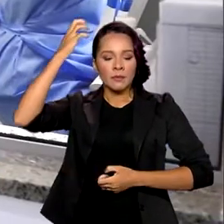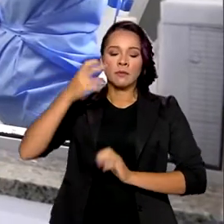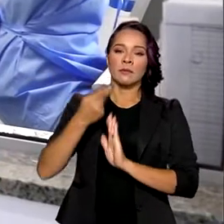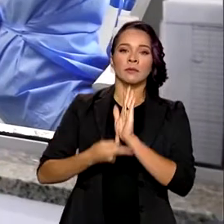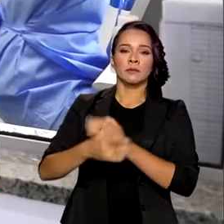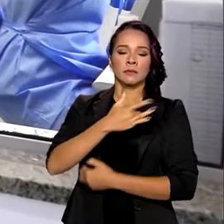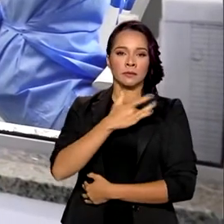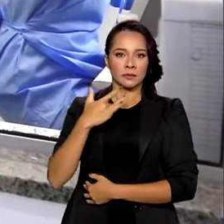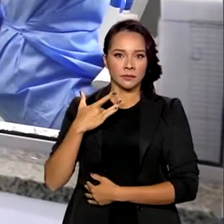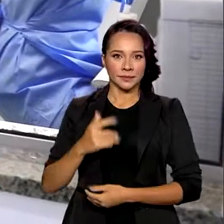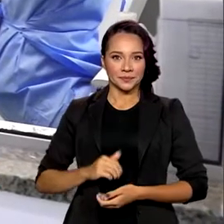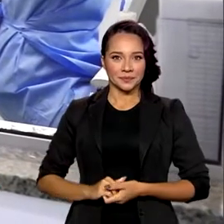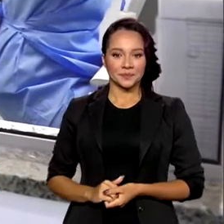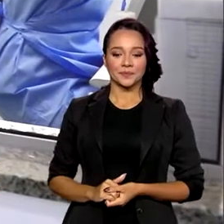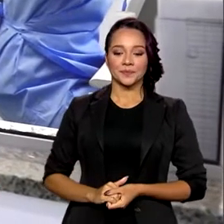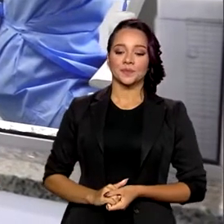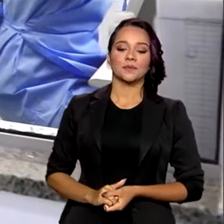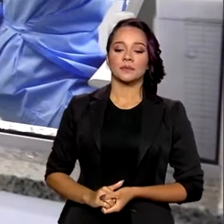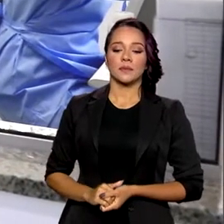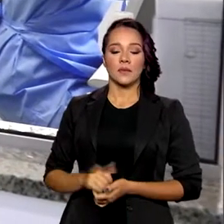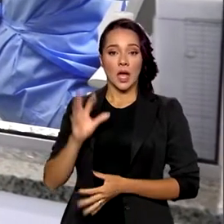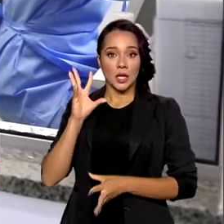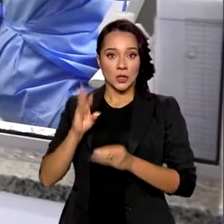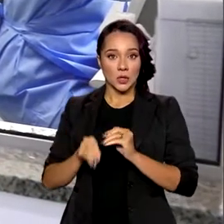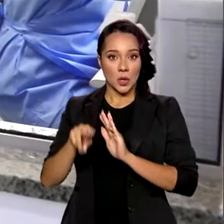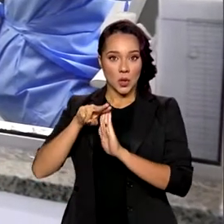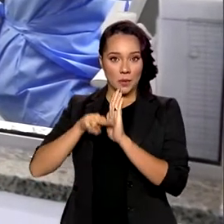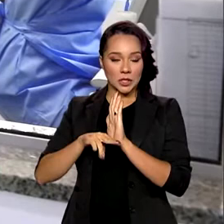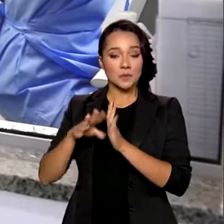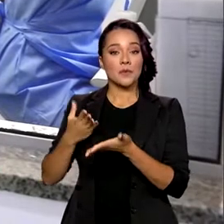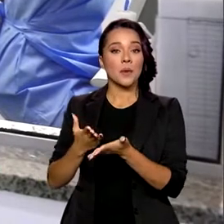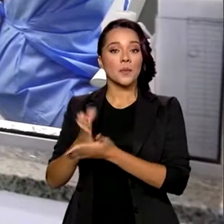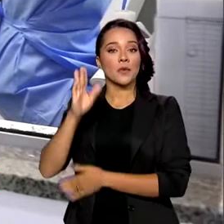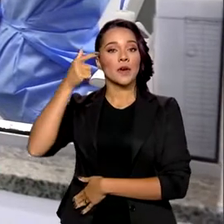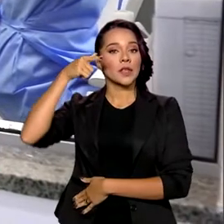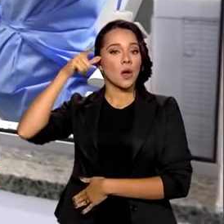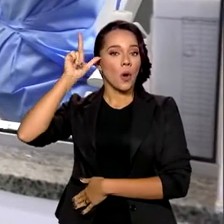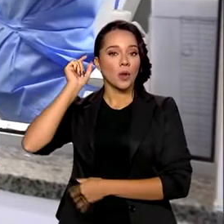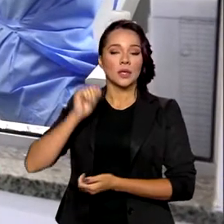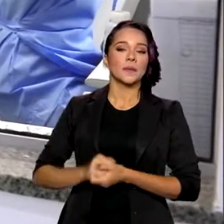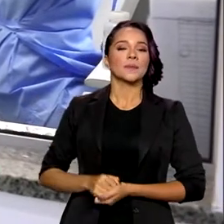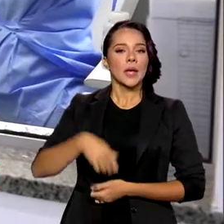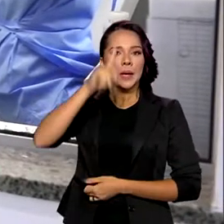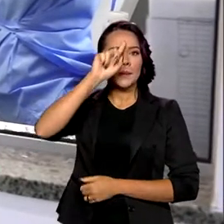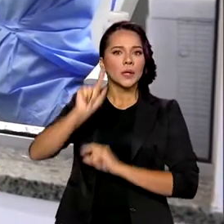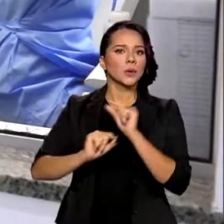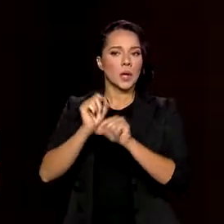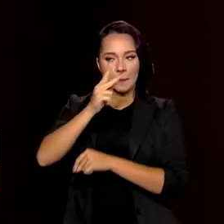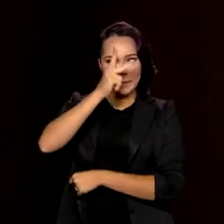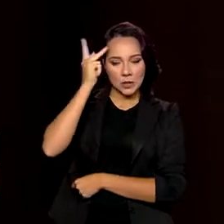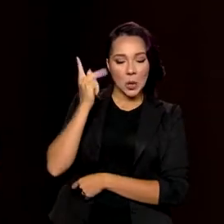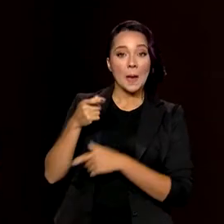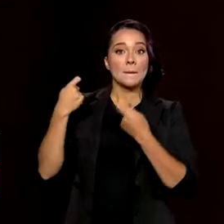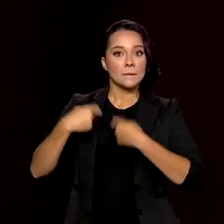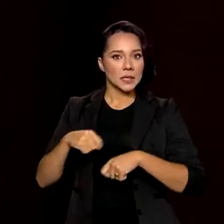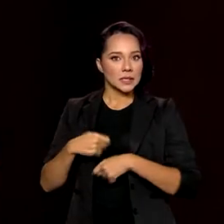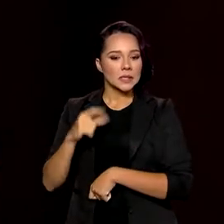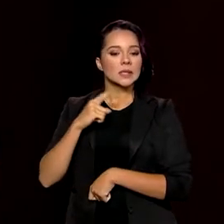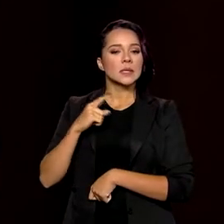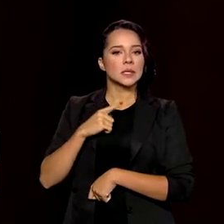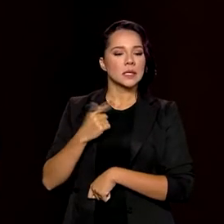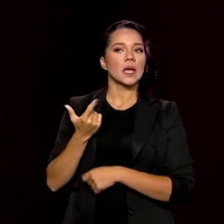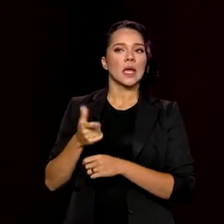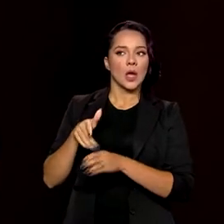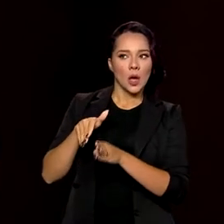planos de saúde, né? A resolução normativa foi aprovada ontem e determina que o usuário tem que ter